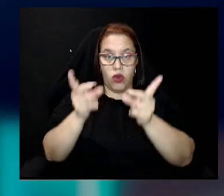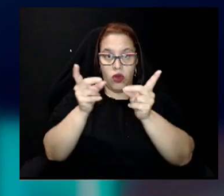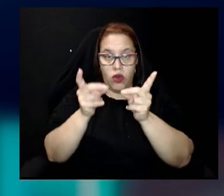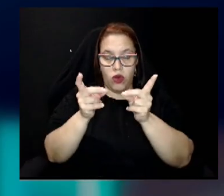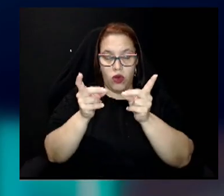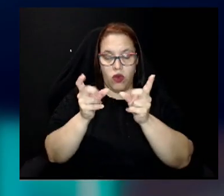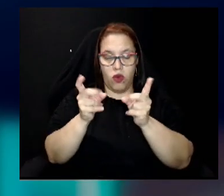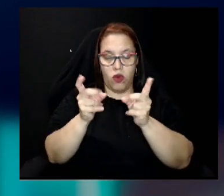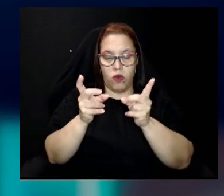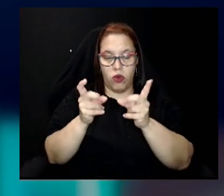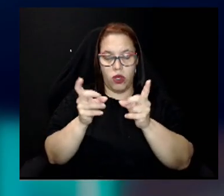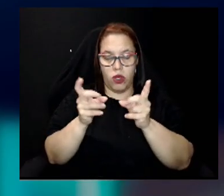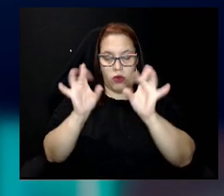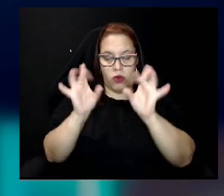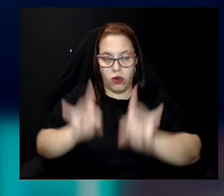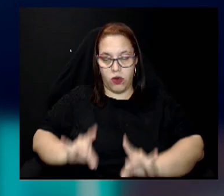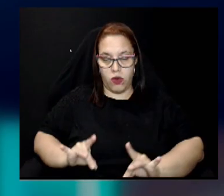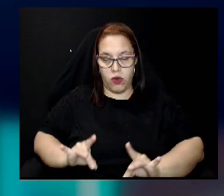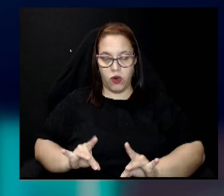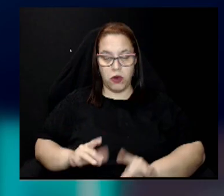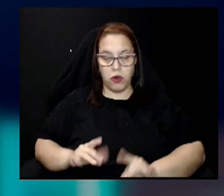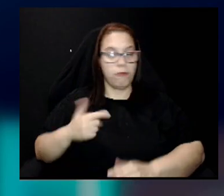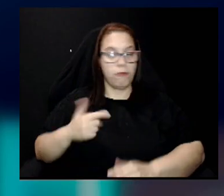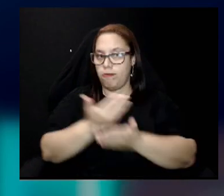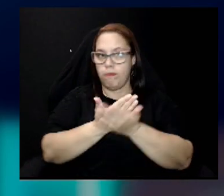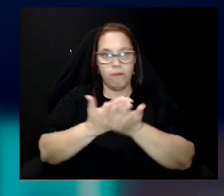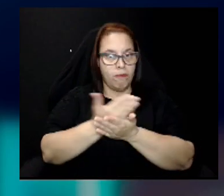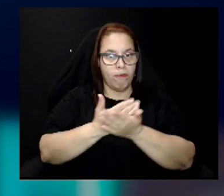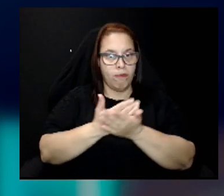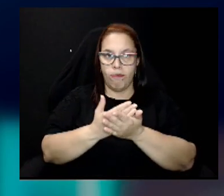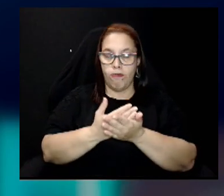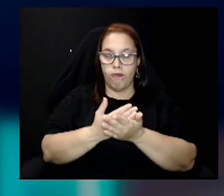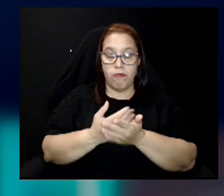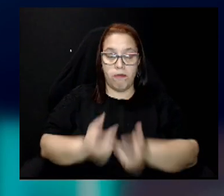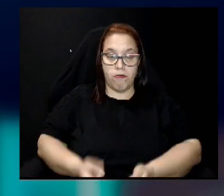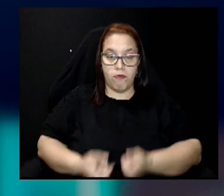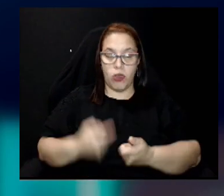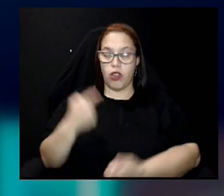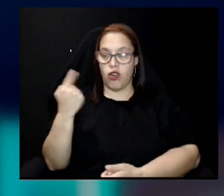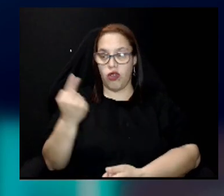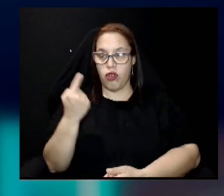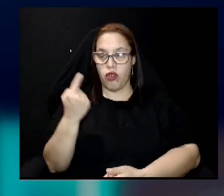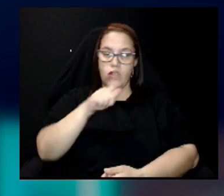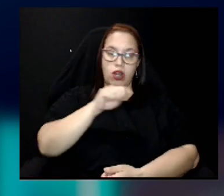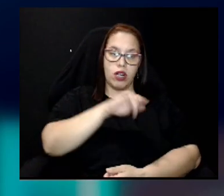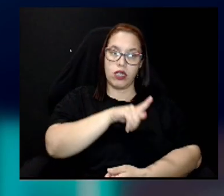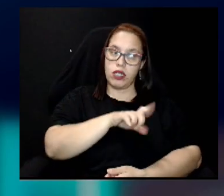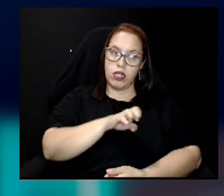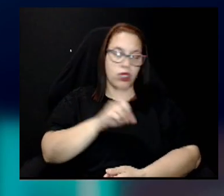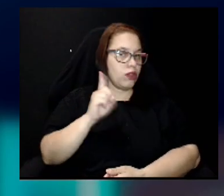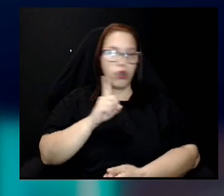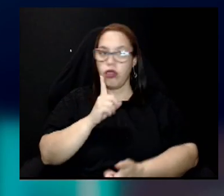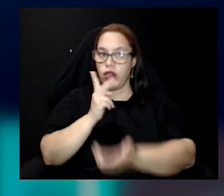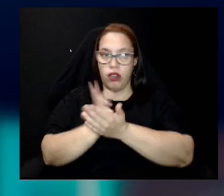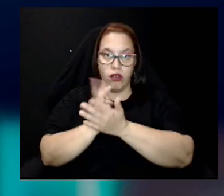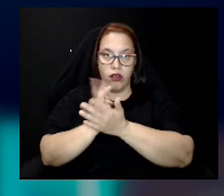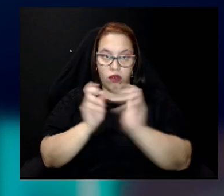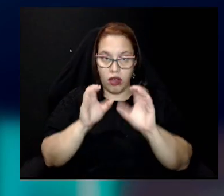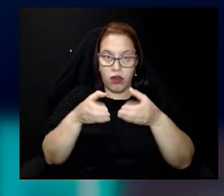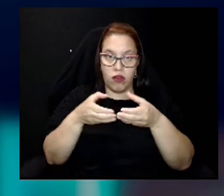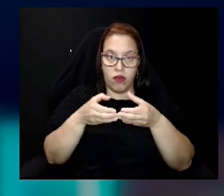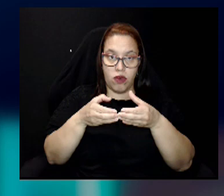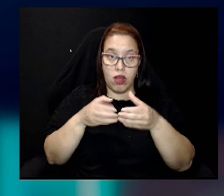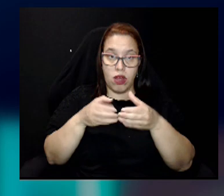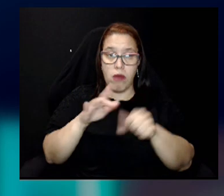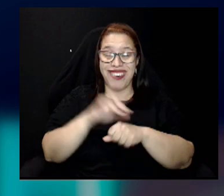oncologistas. Então, nós não tratamos câncer de ovário sozinho, eu sozinho, a Gisele sozinha, a gente tem sempre uma equipe, porque é uma doença complexa.